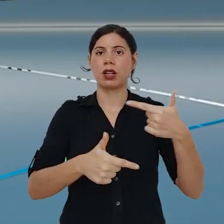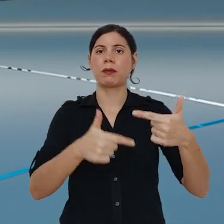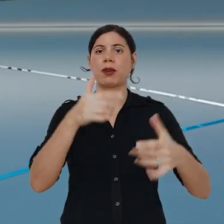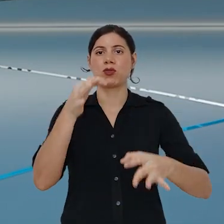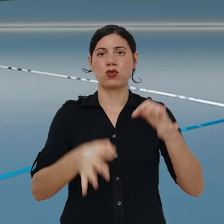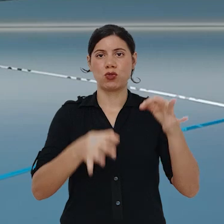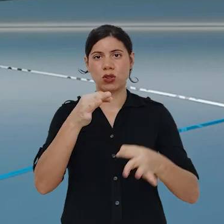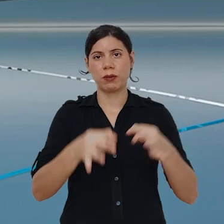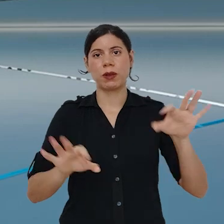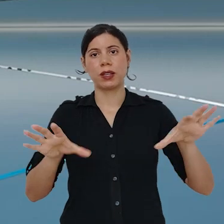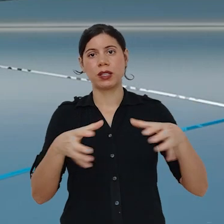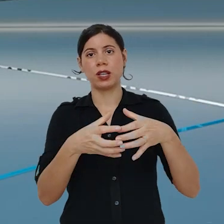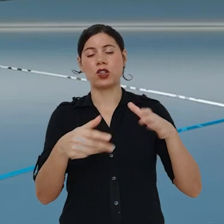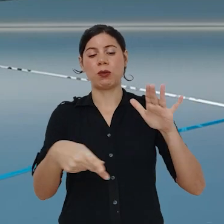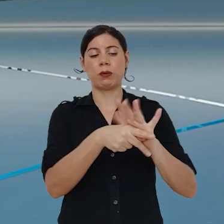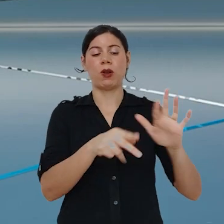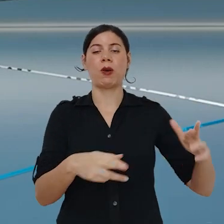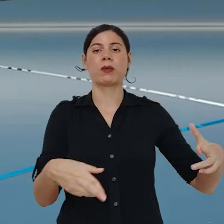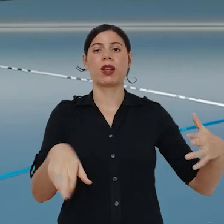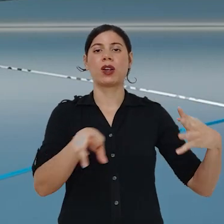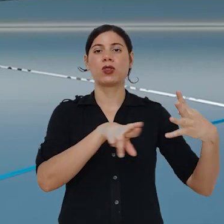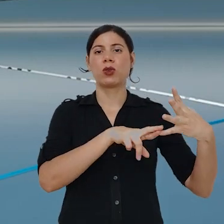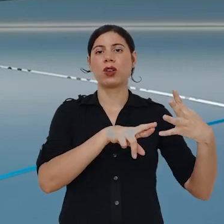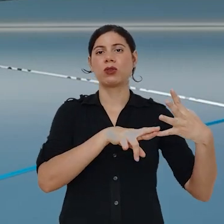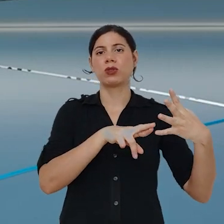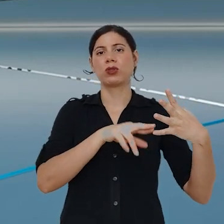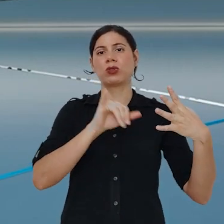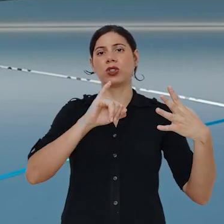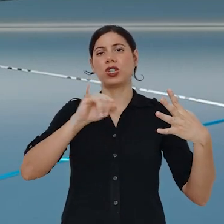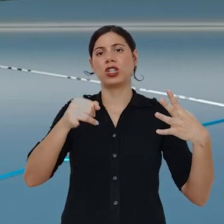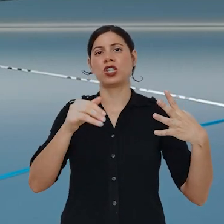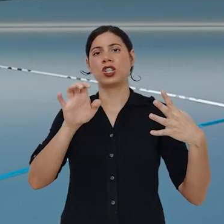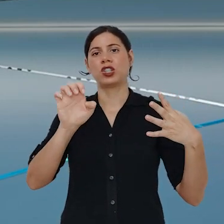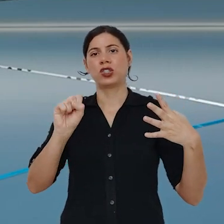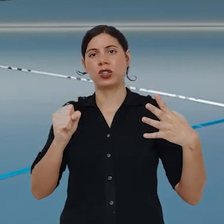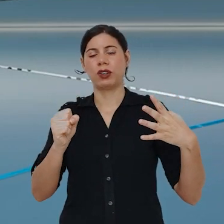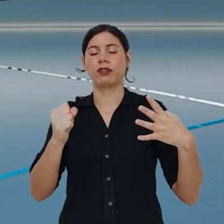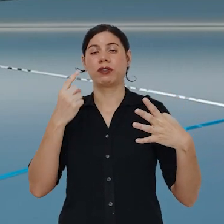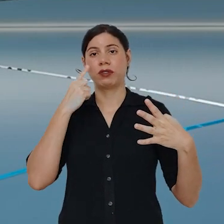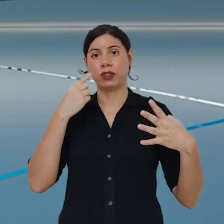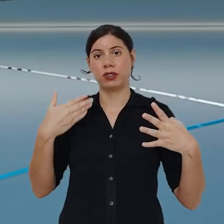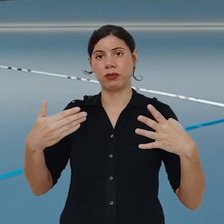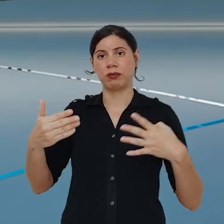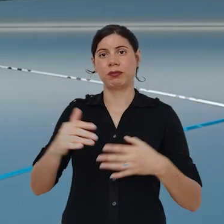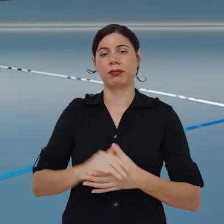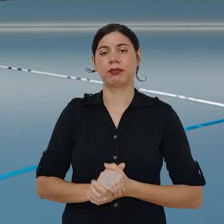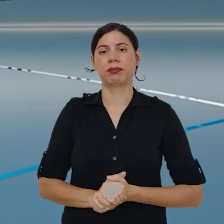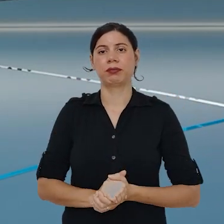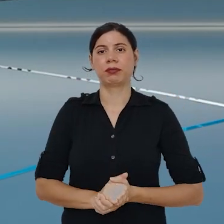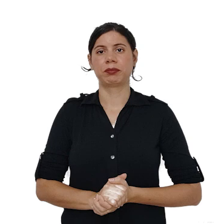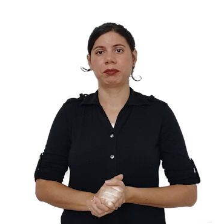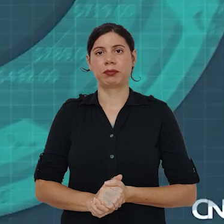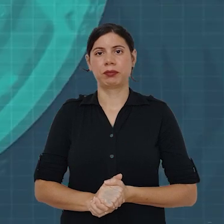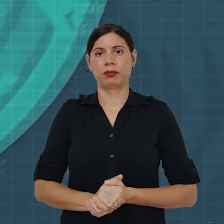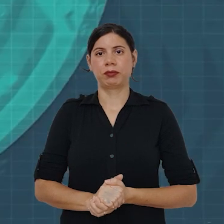no trabalho de julgamento das turmas recursais dos JEFs. Quem dá os detalhes é Ana Paula